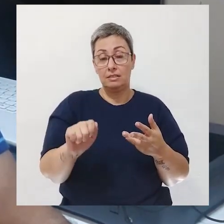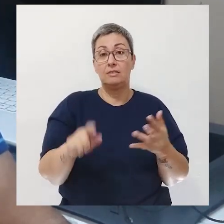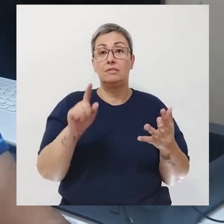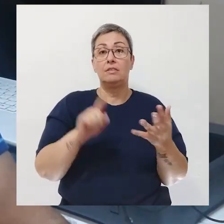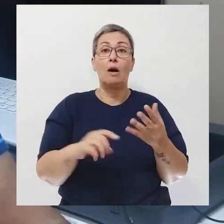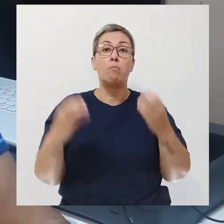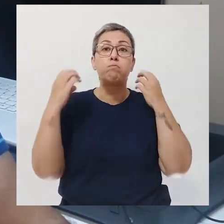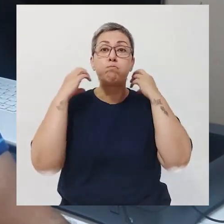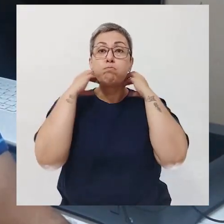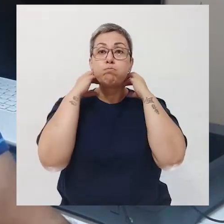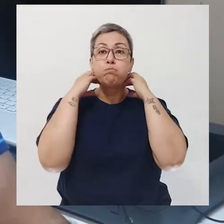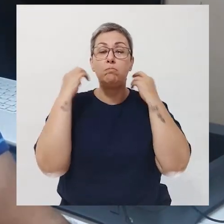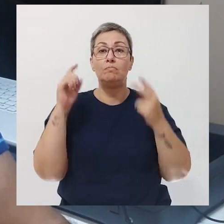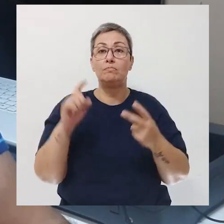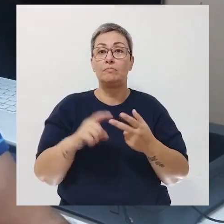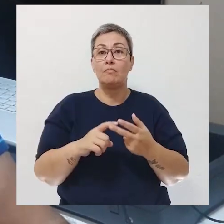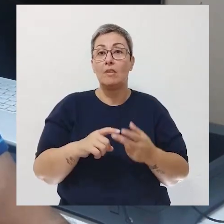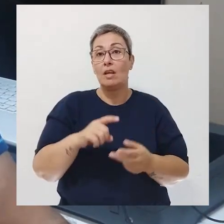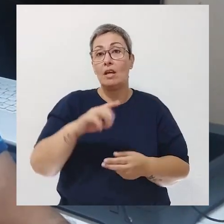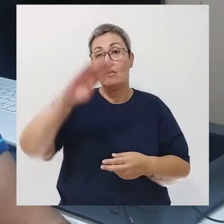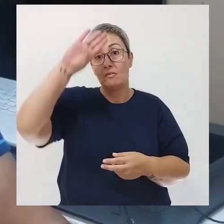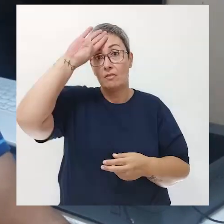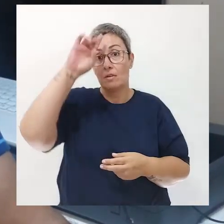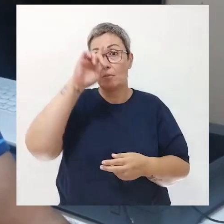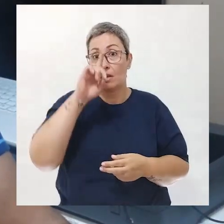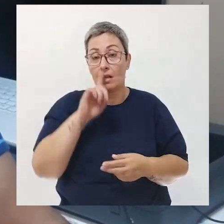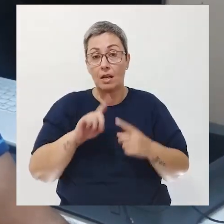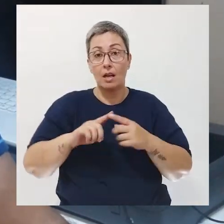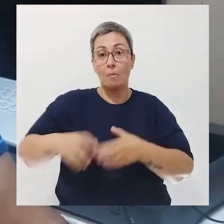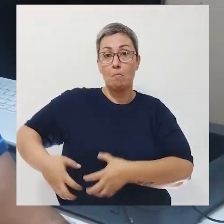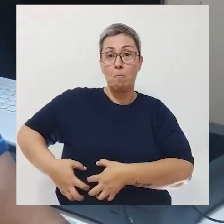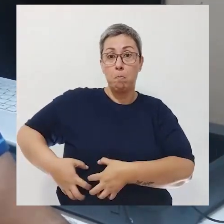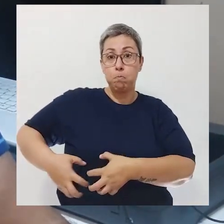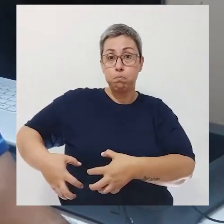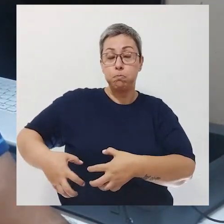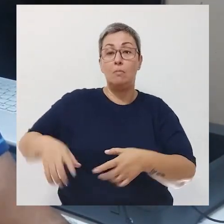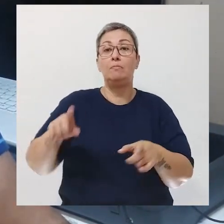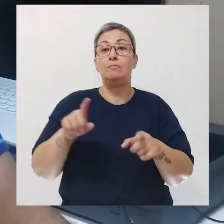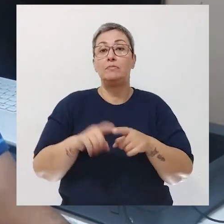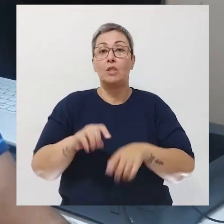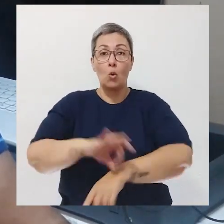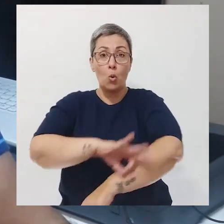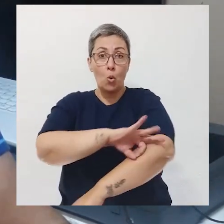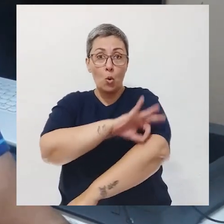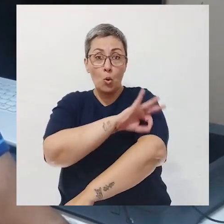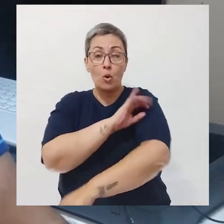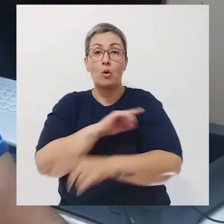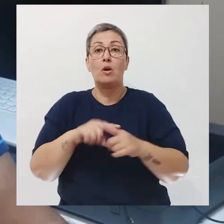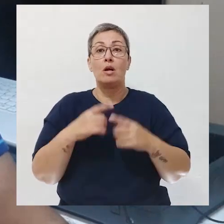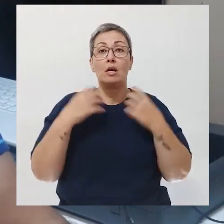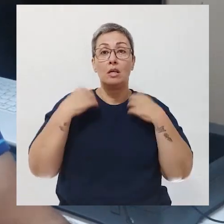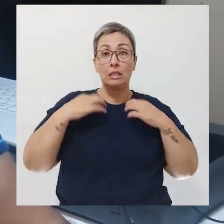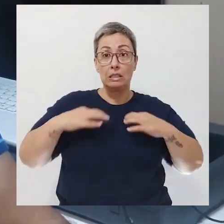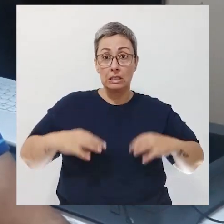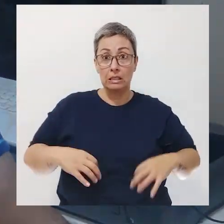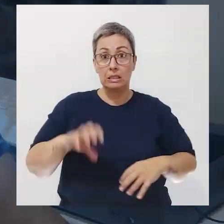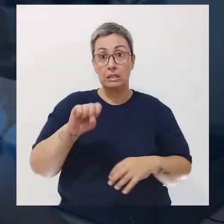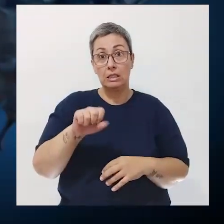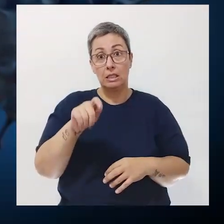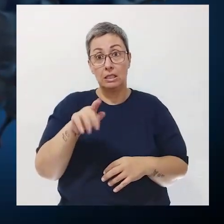varicela, cachumba, febre amarela, hepatite, rubéola,